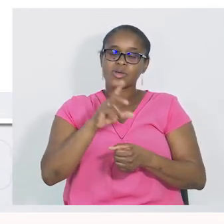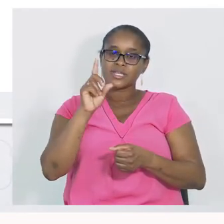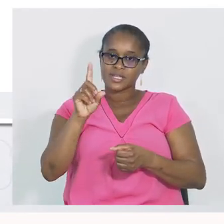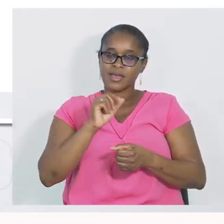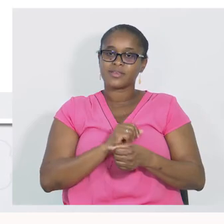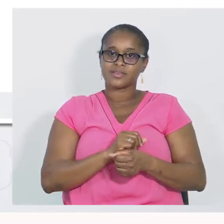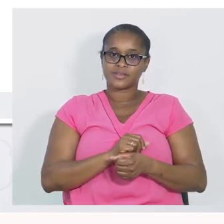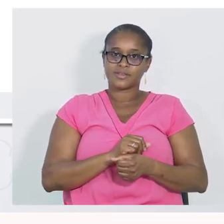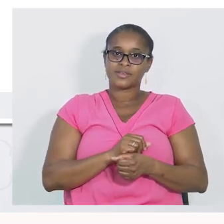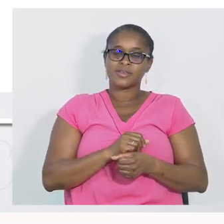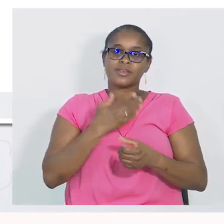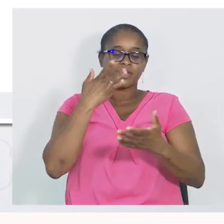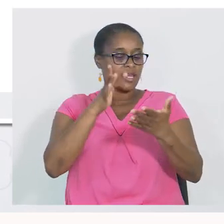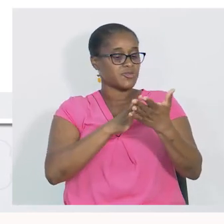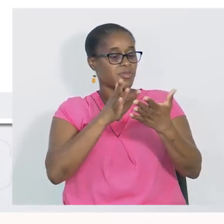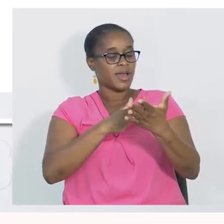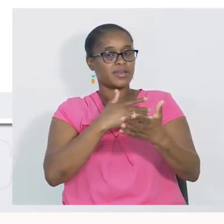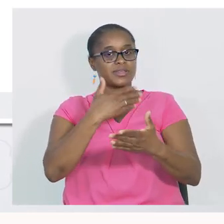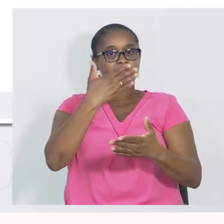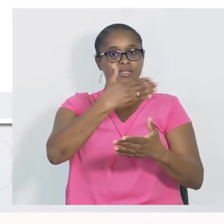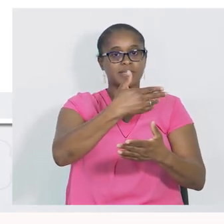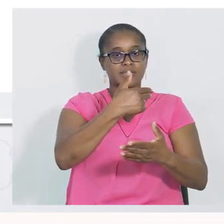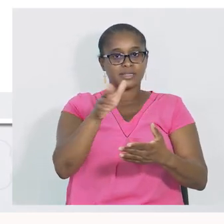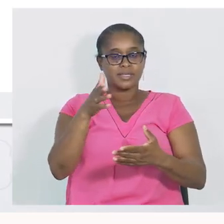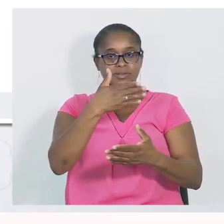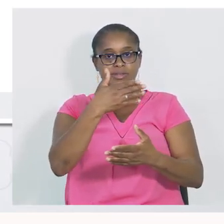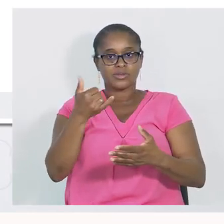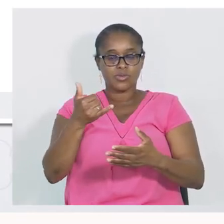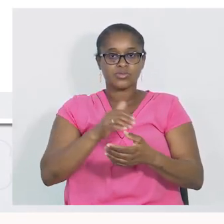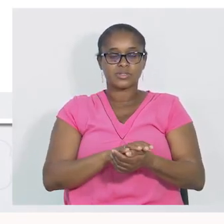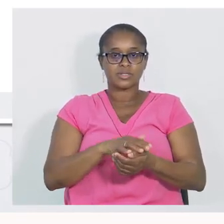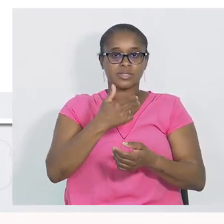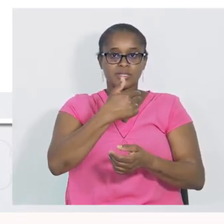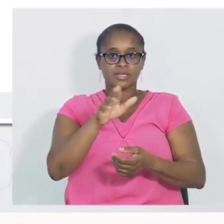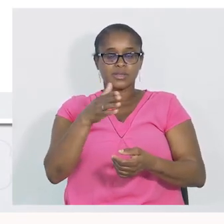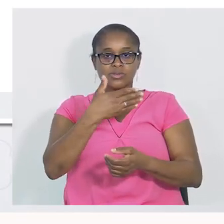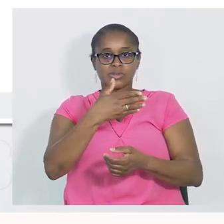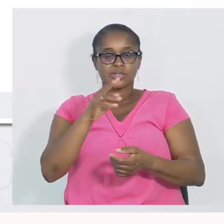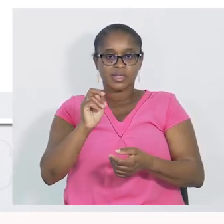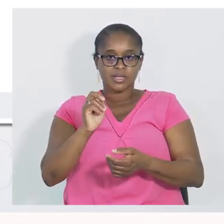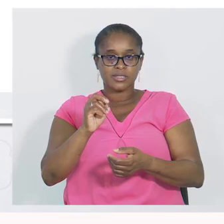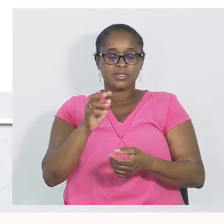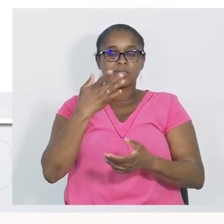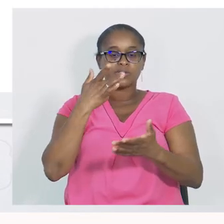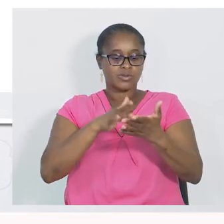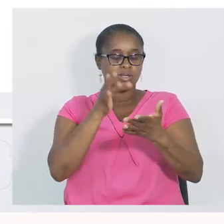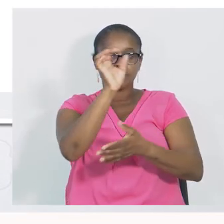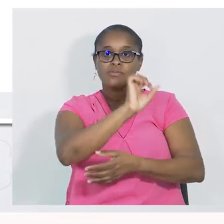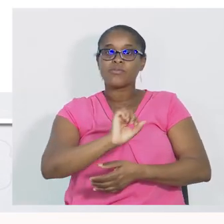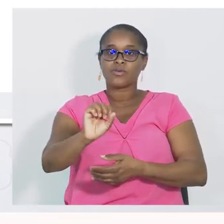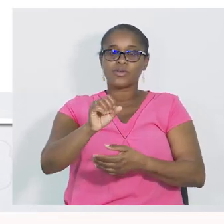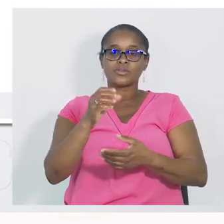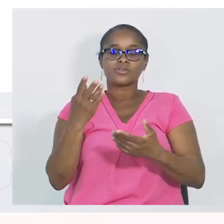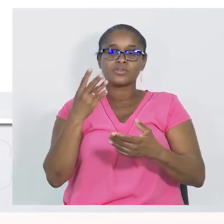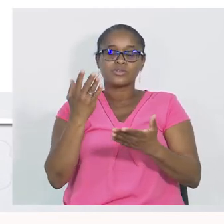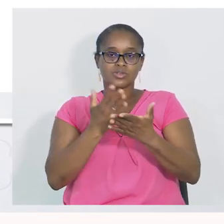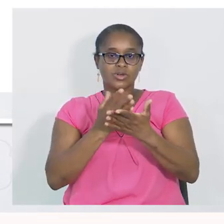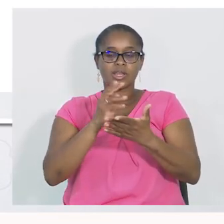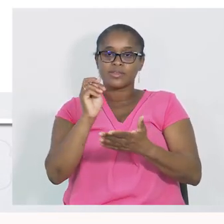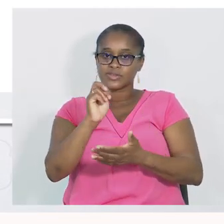Já está? Claro, vocês são inteligentes. Já aprenderam isso. E agora vamos ver se acertaram,